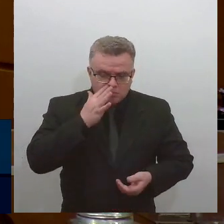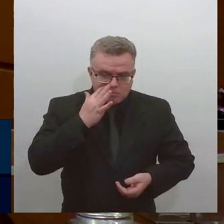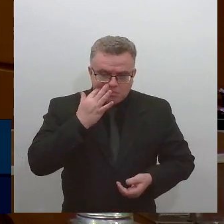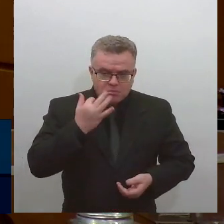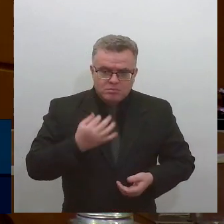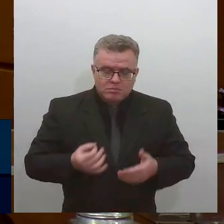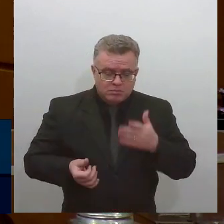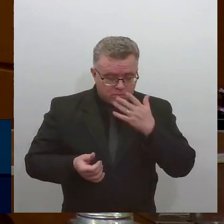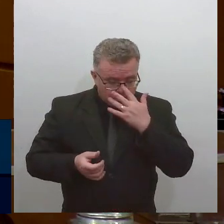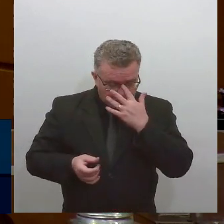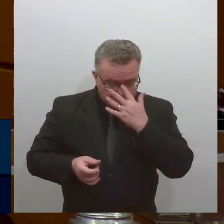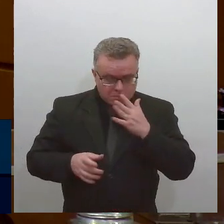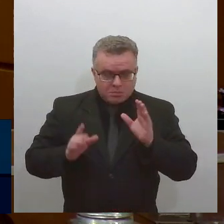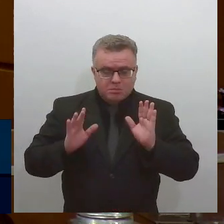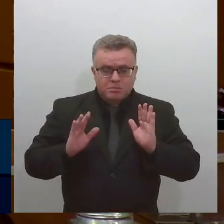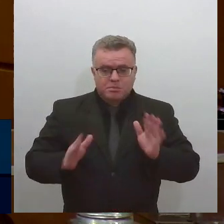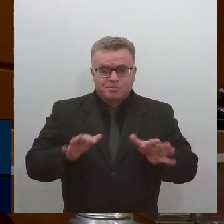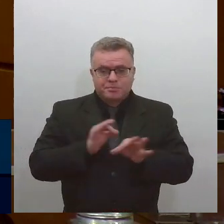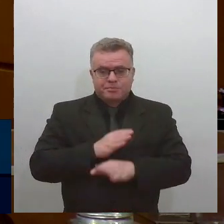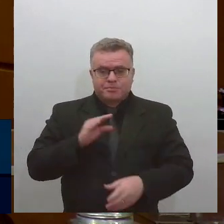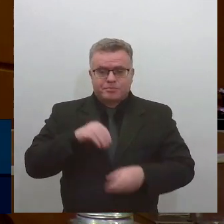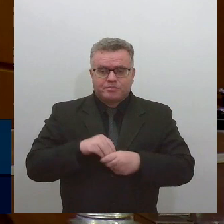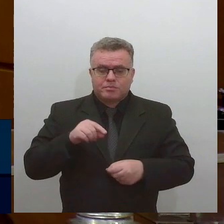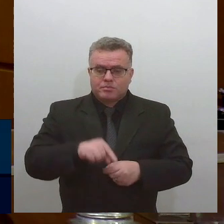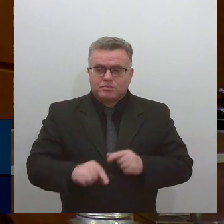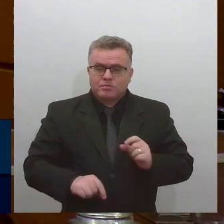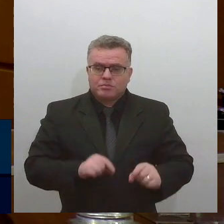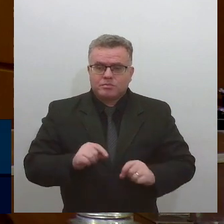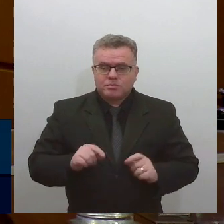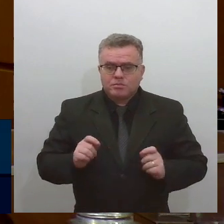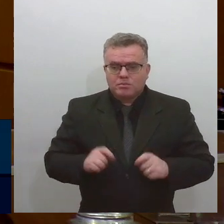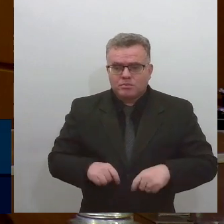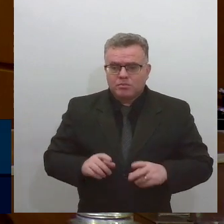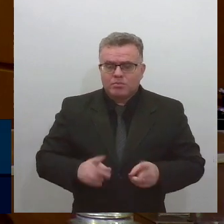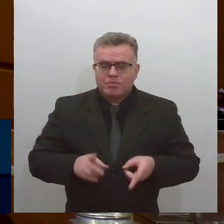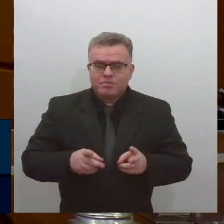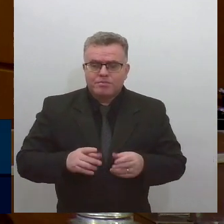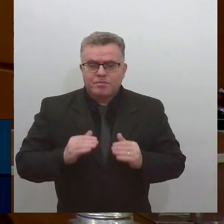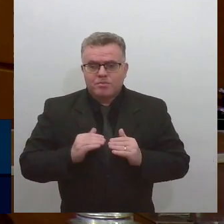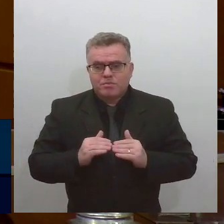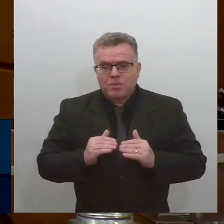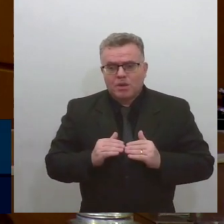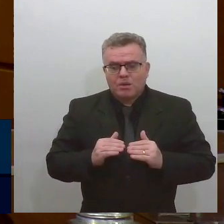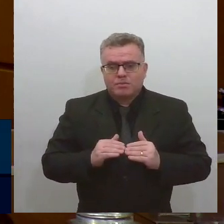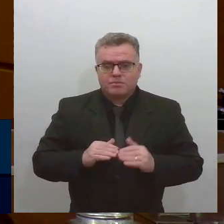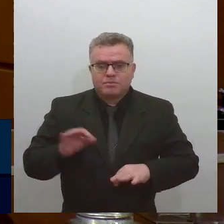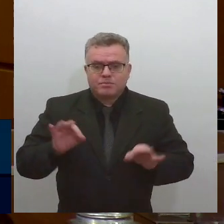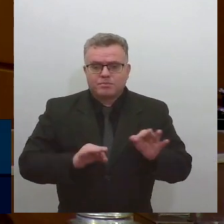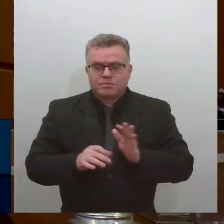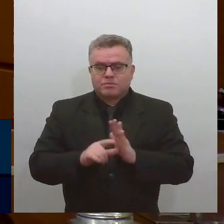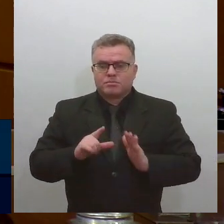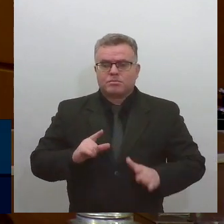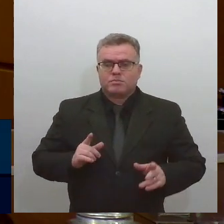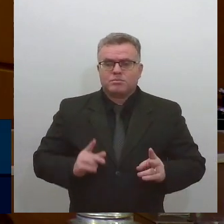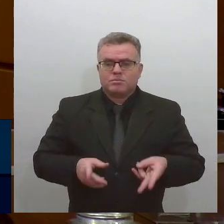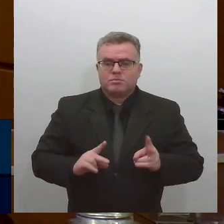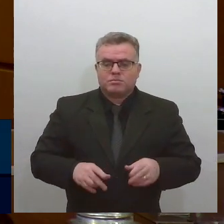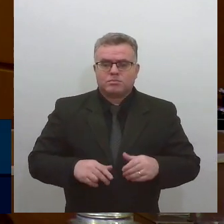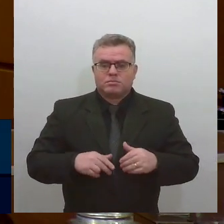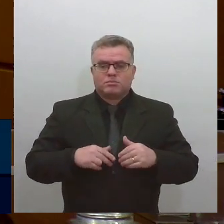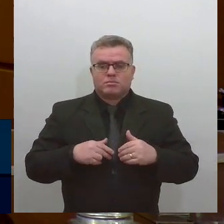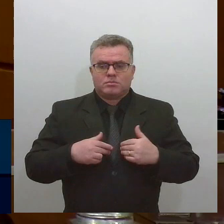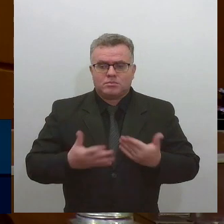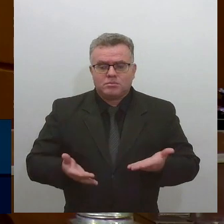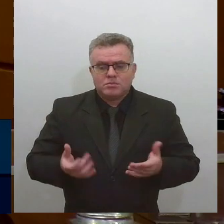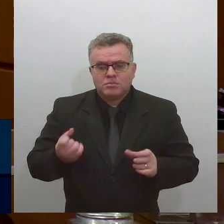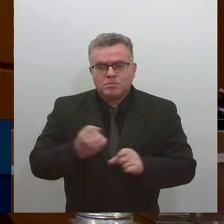anos mas ela sempre constou como uma Rodovia planejada com a construção da ponte entre Penedo e